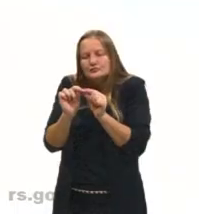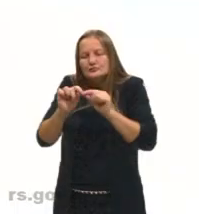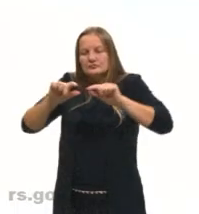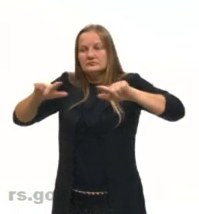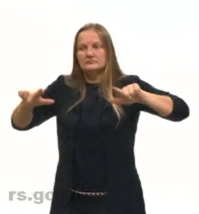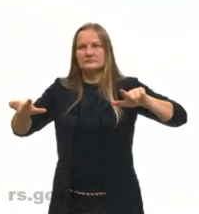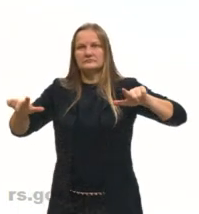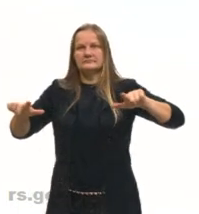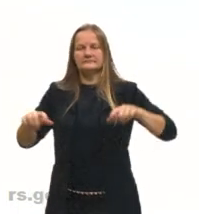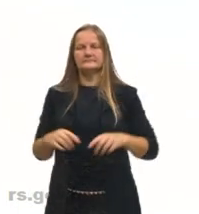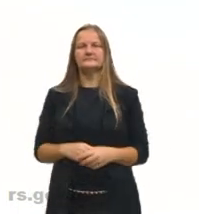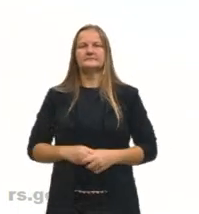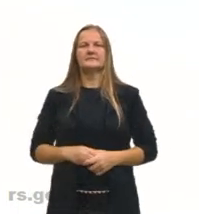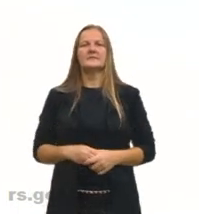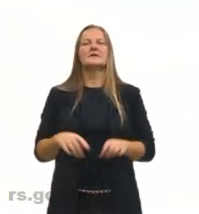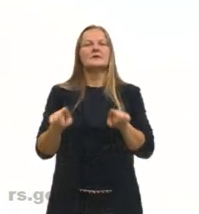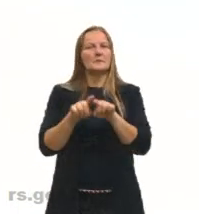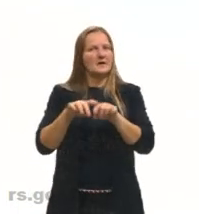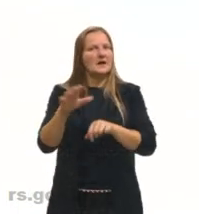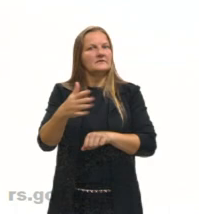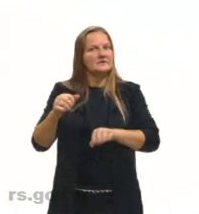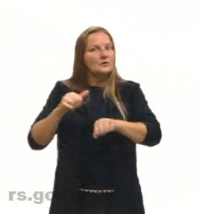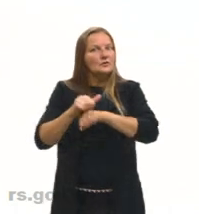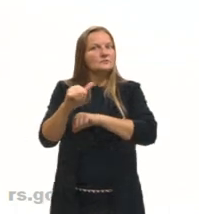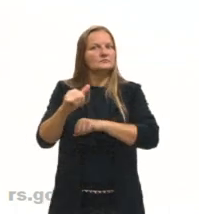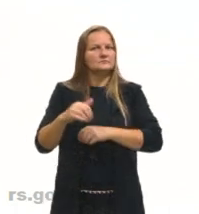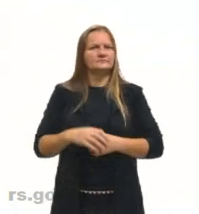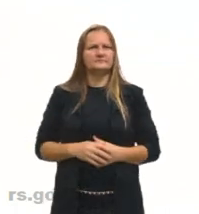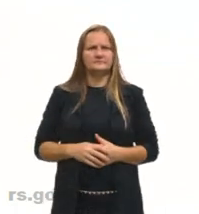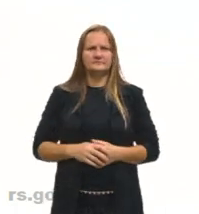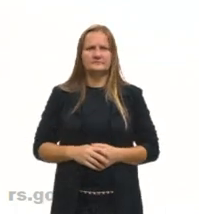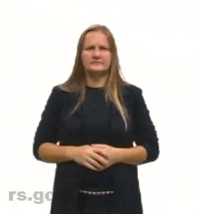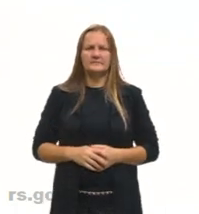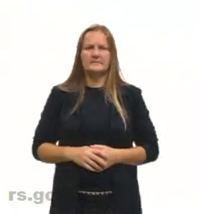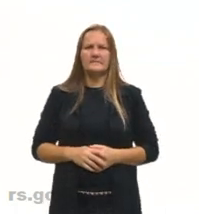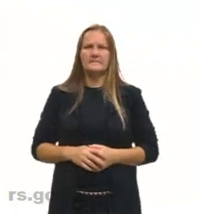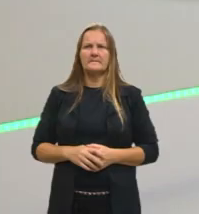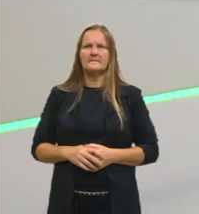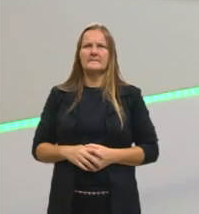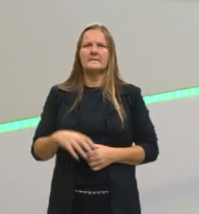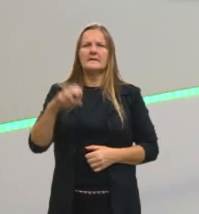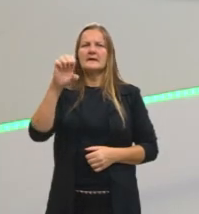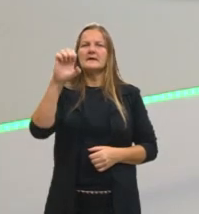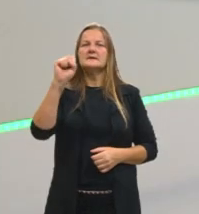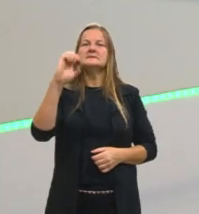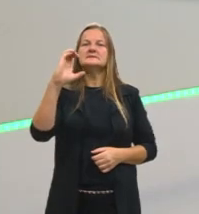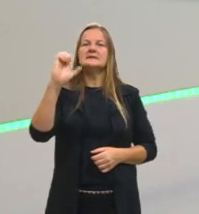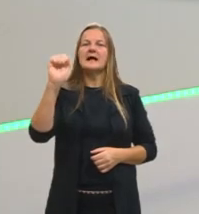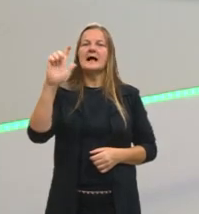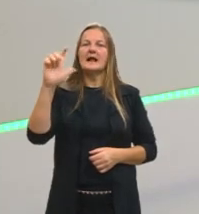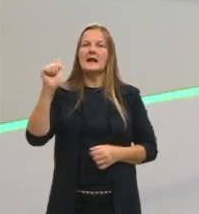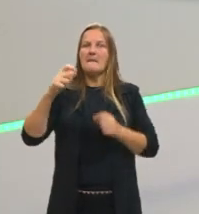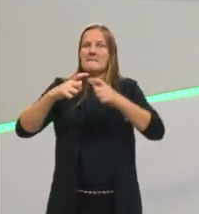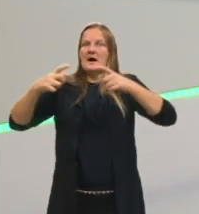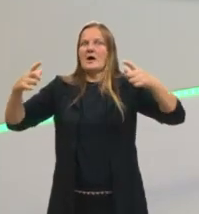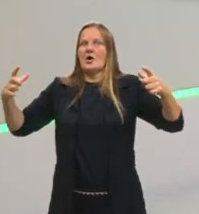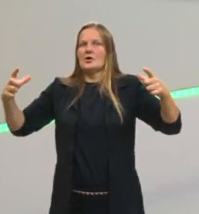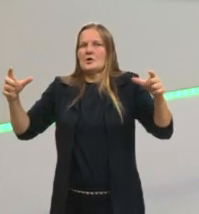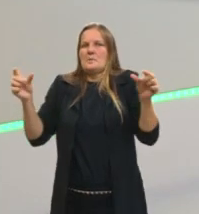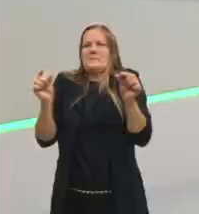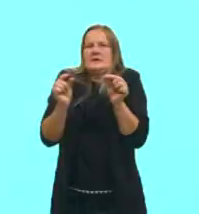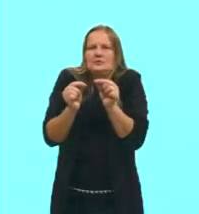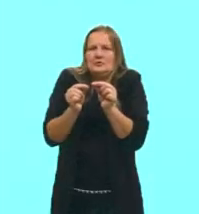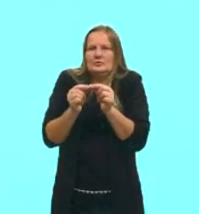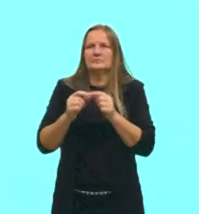importante que muitas vezes acontece tá meninos e meninas é é escala grande escala pequena quanto